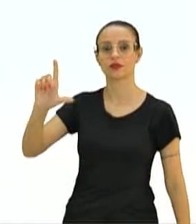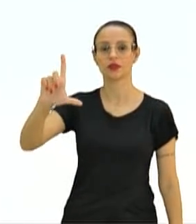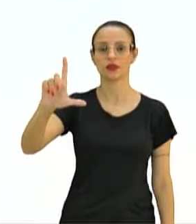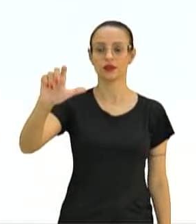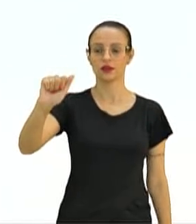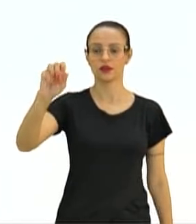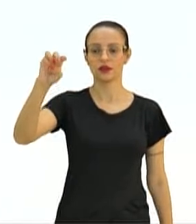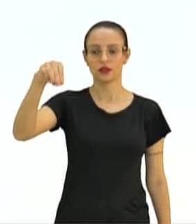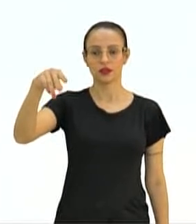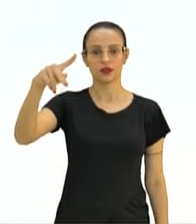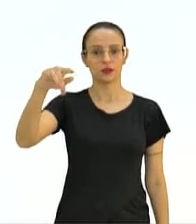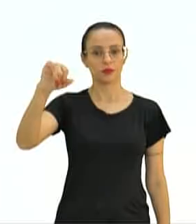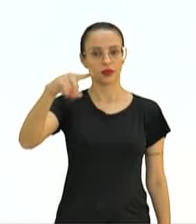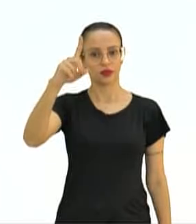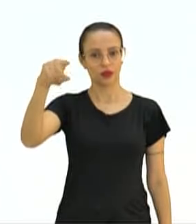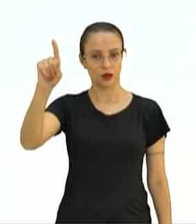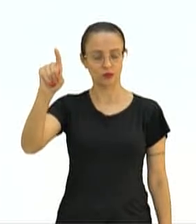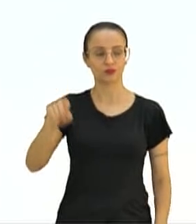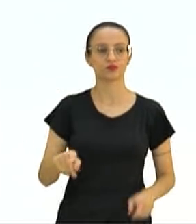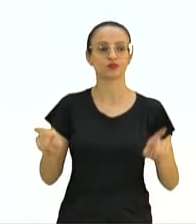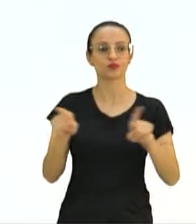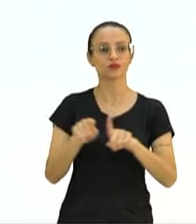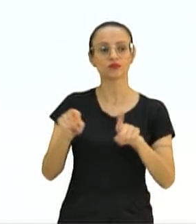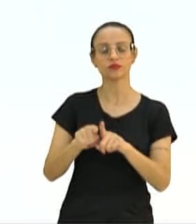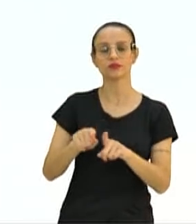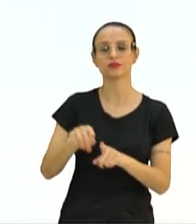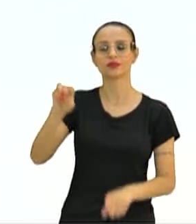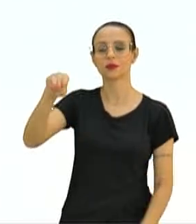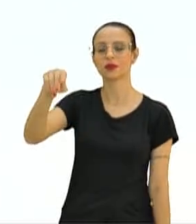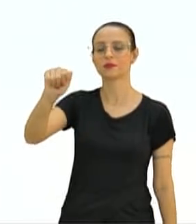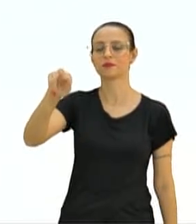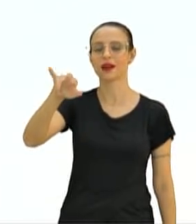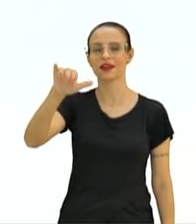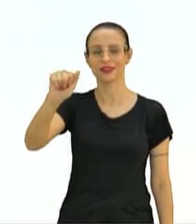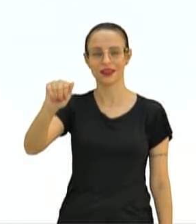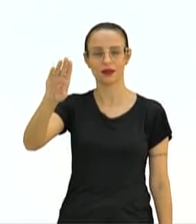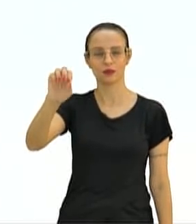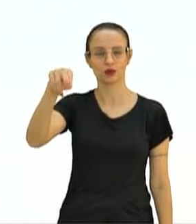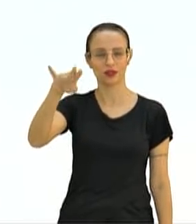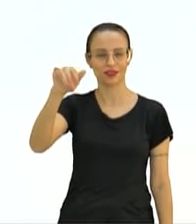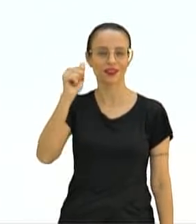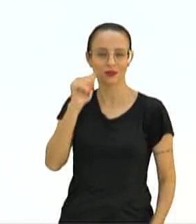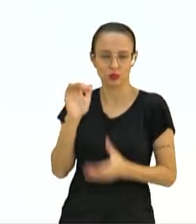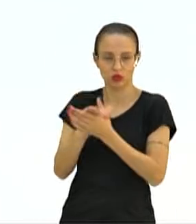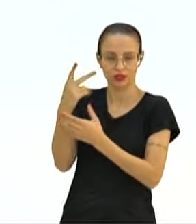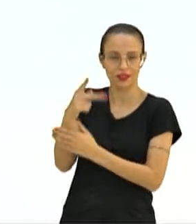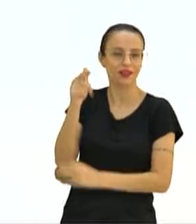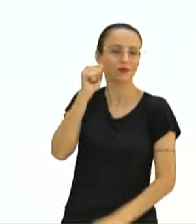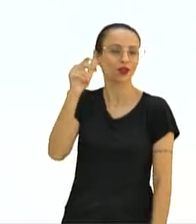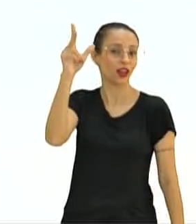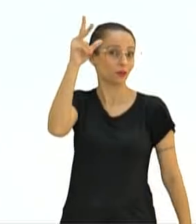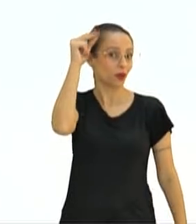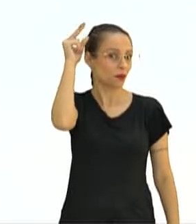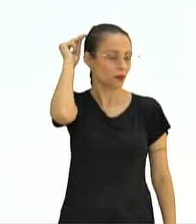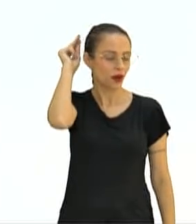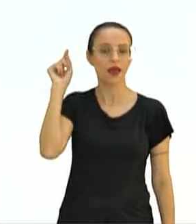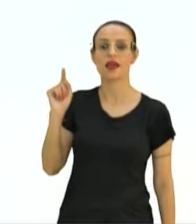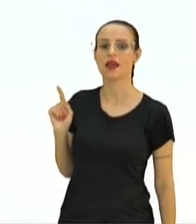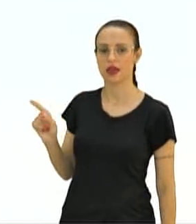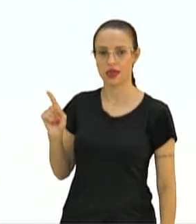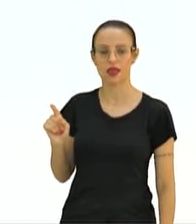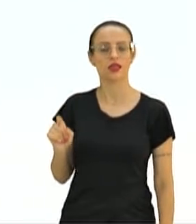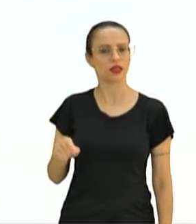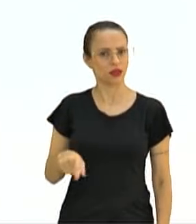Dessa imagem do Lampião, e da Maria Bonita, né? Então ele acaba incorporando a figura da mulher, e a Maria Bonita foi